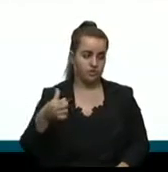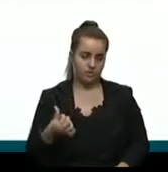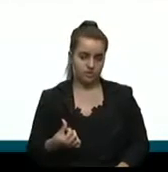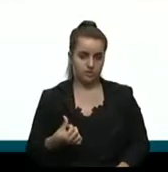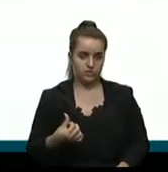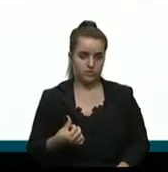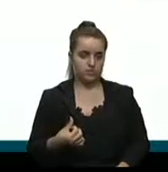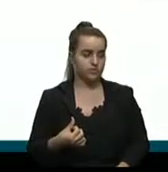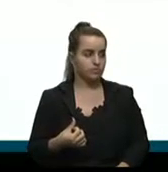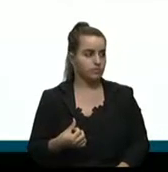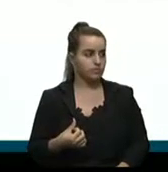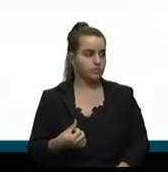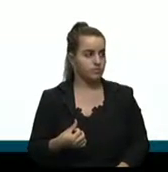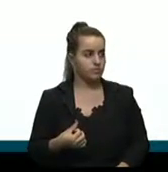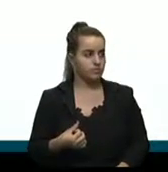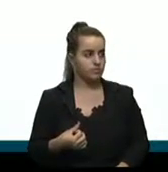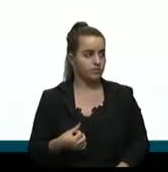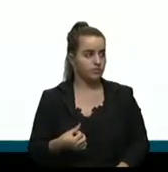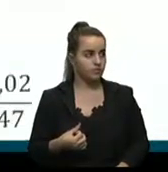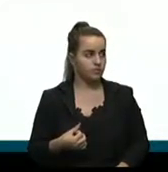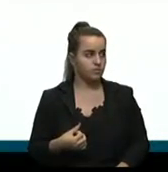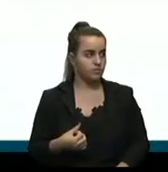1,96.